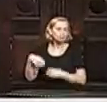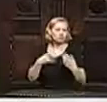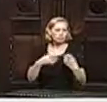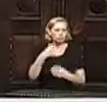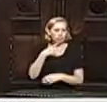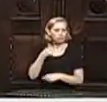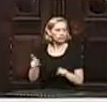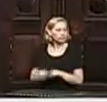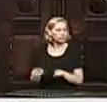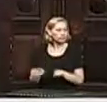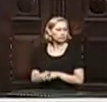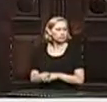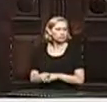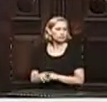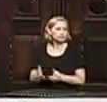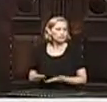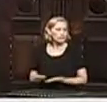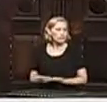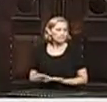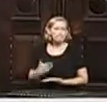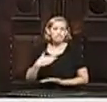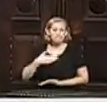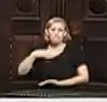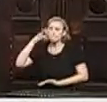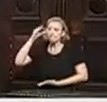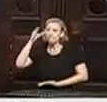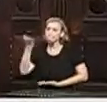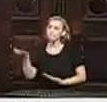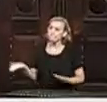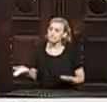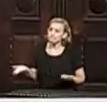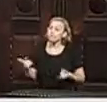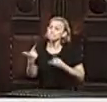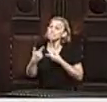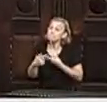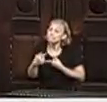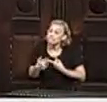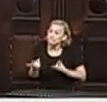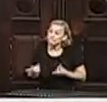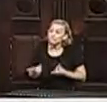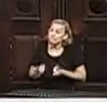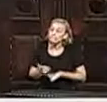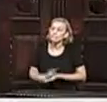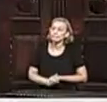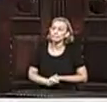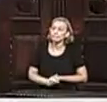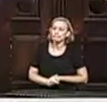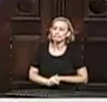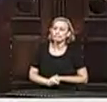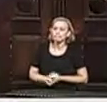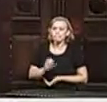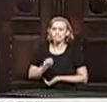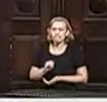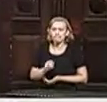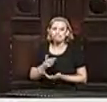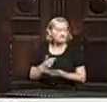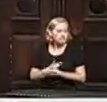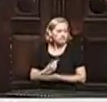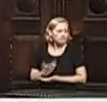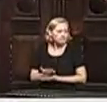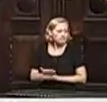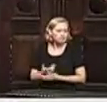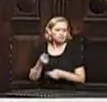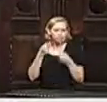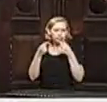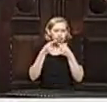também a minha curiosidade, porque se sucedem aqui na tribuna para